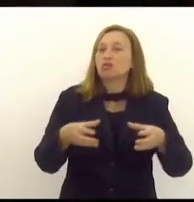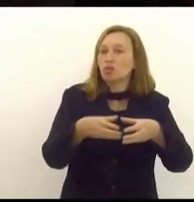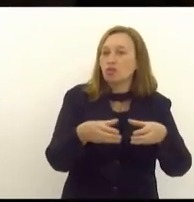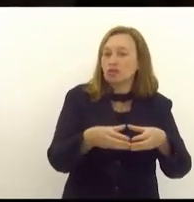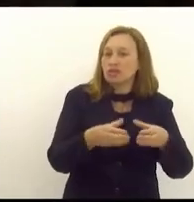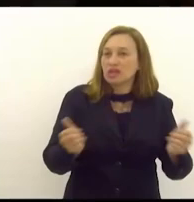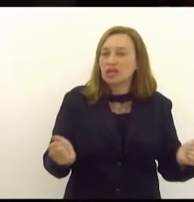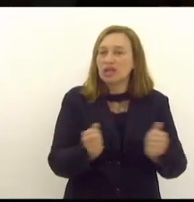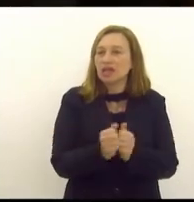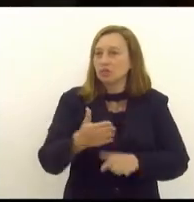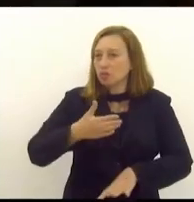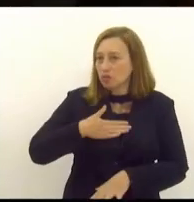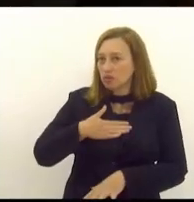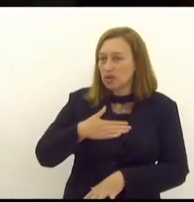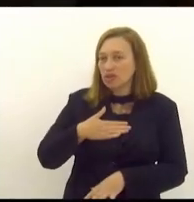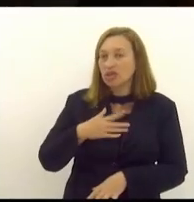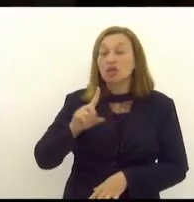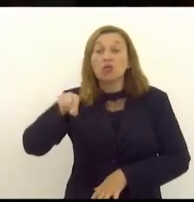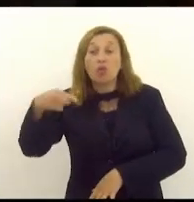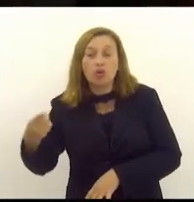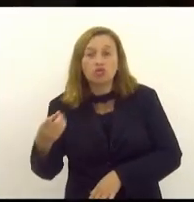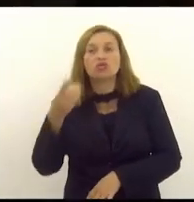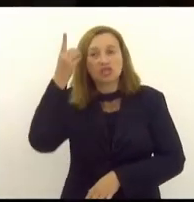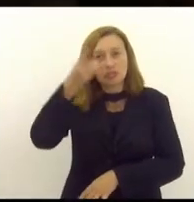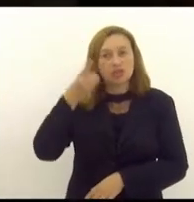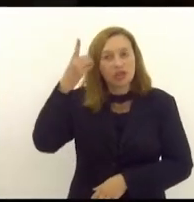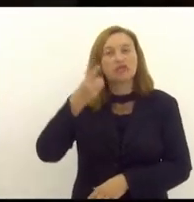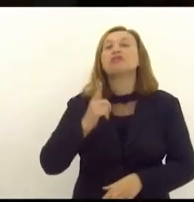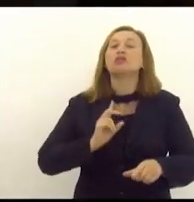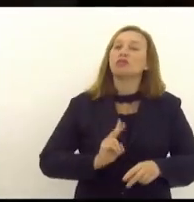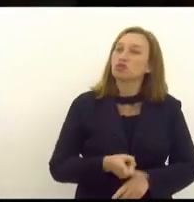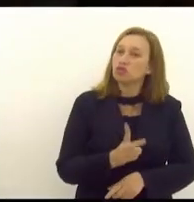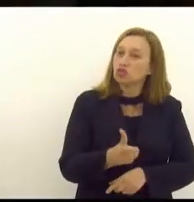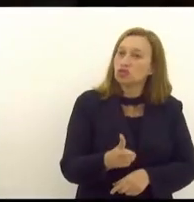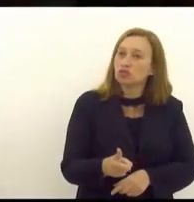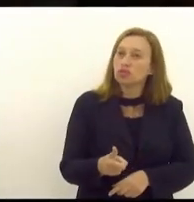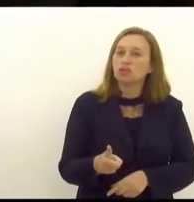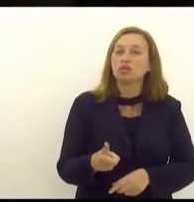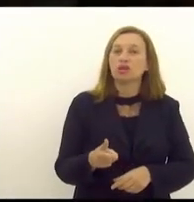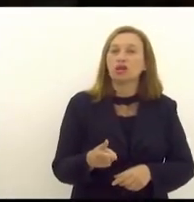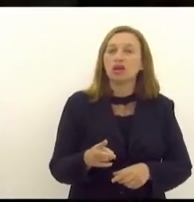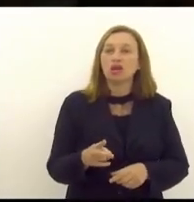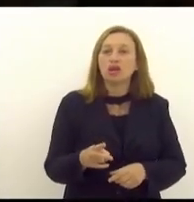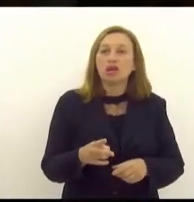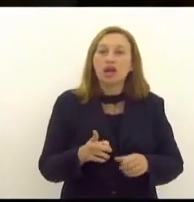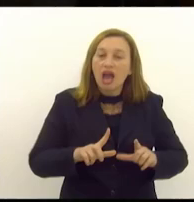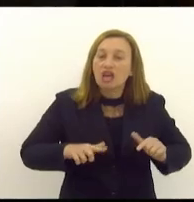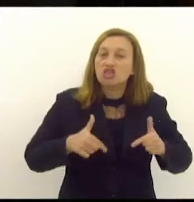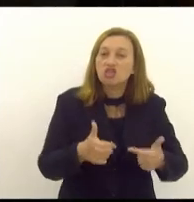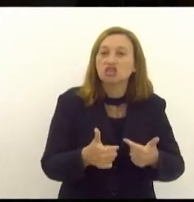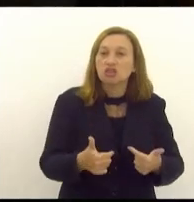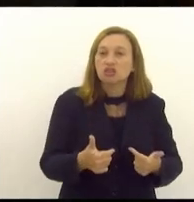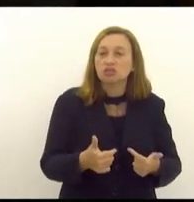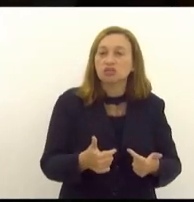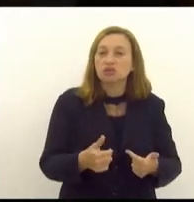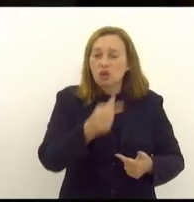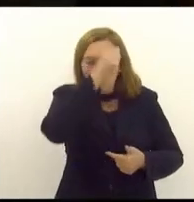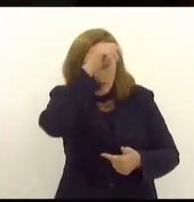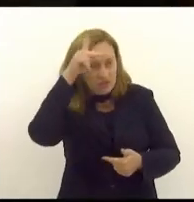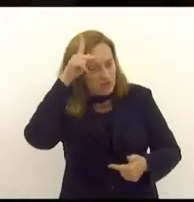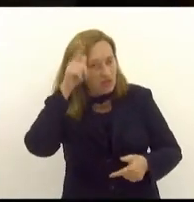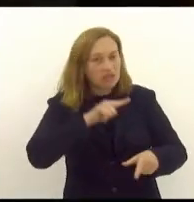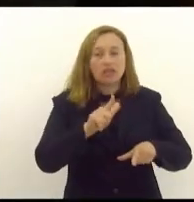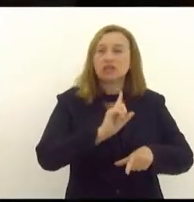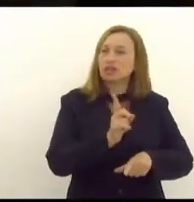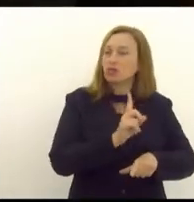Alan por você pela Deputado entre outros nós vamos continuar tirando sonoros do prefeito porque um trabalho se o prefeito trabalha